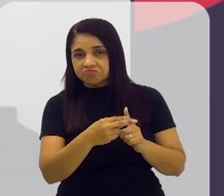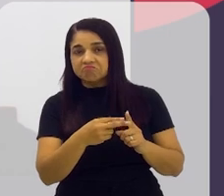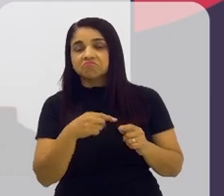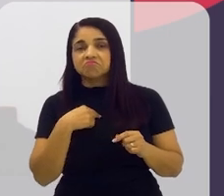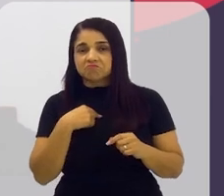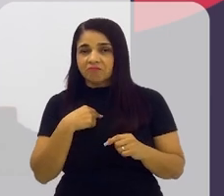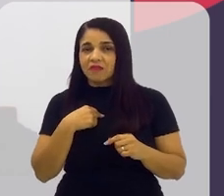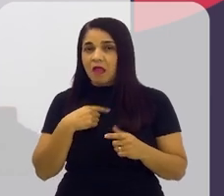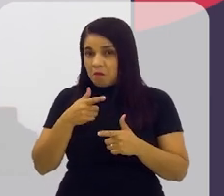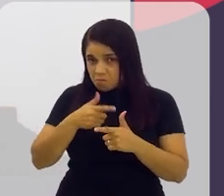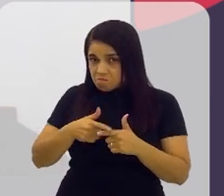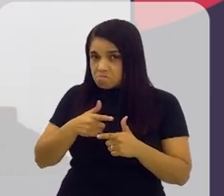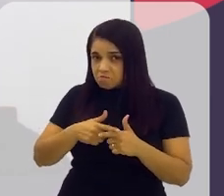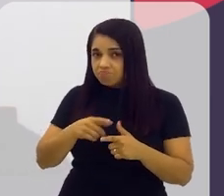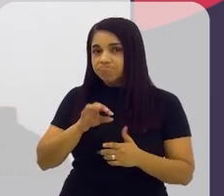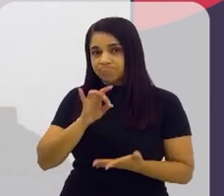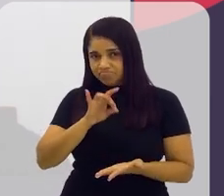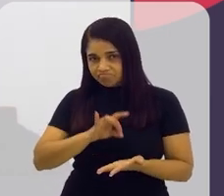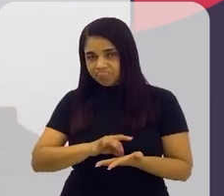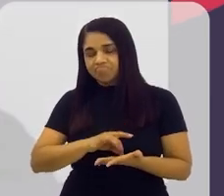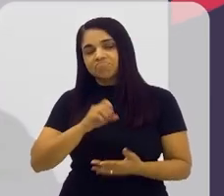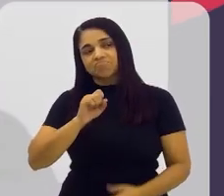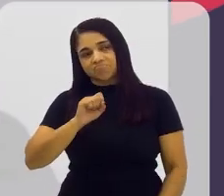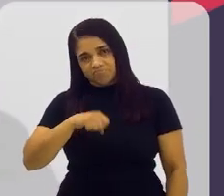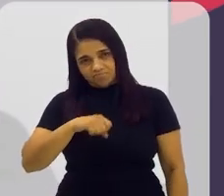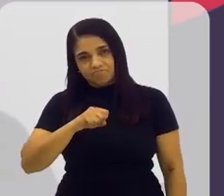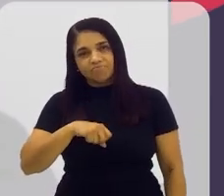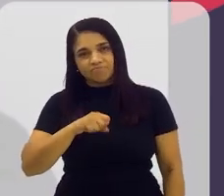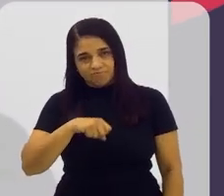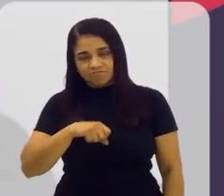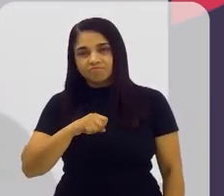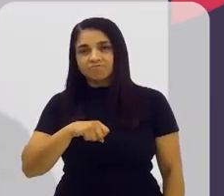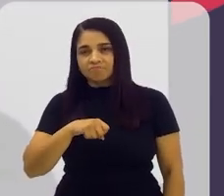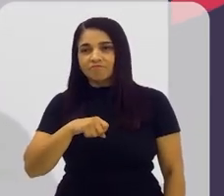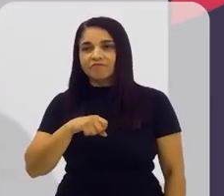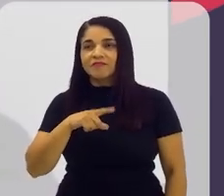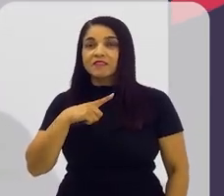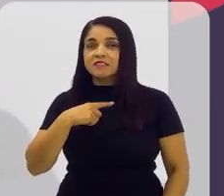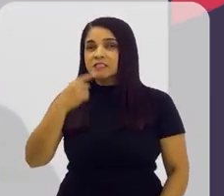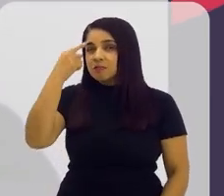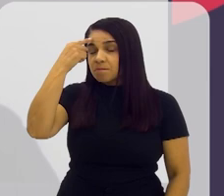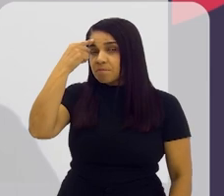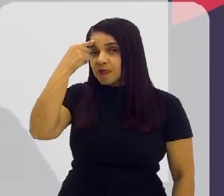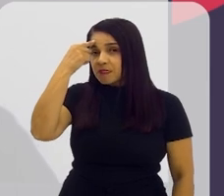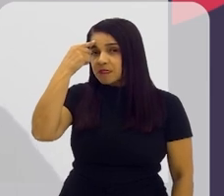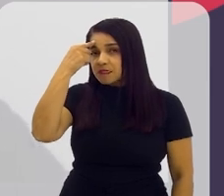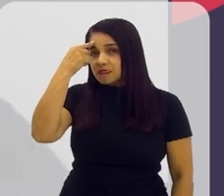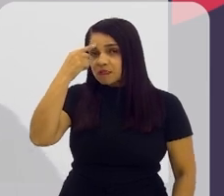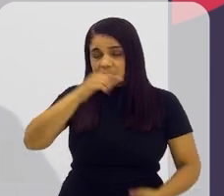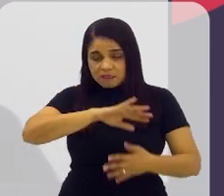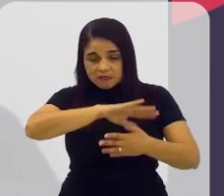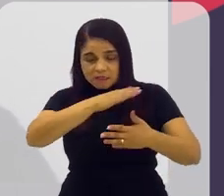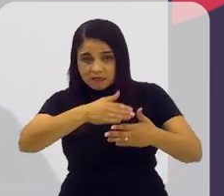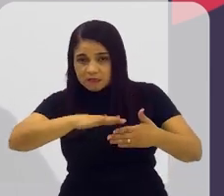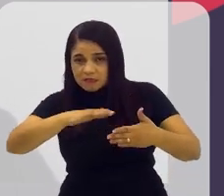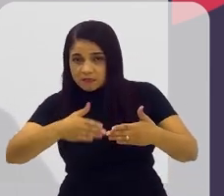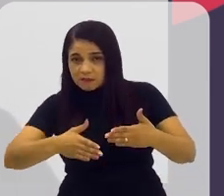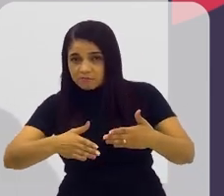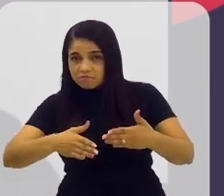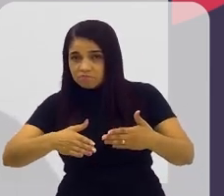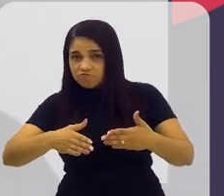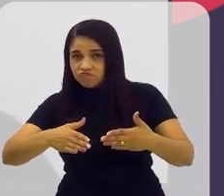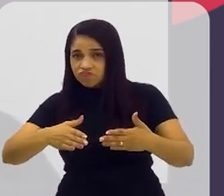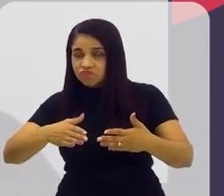é problemático. Sim, é problemático porque se a gente pensa, pelo menos na Mata